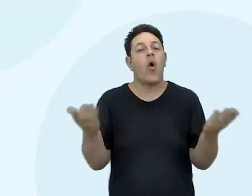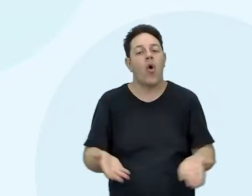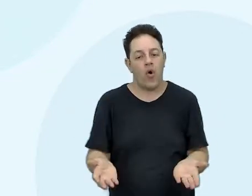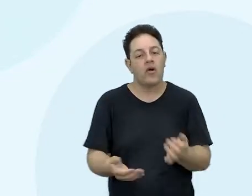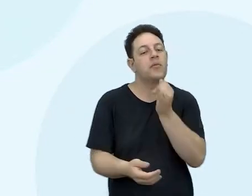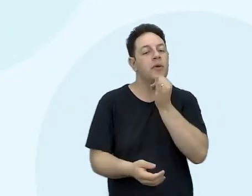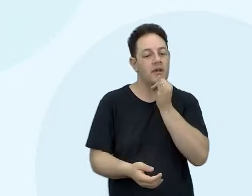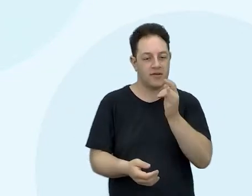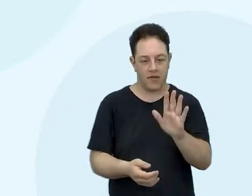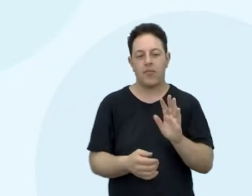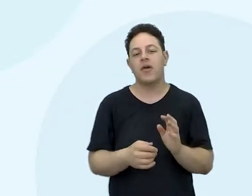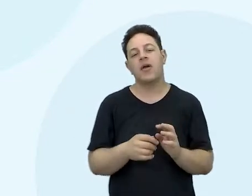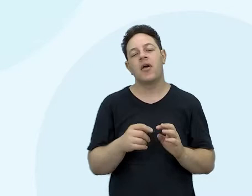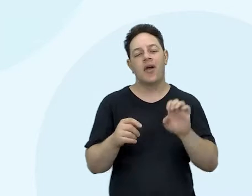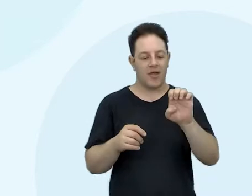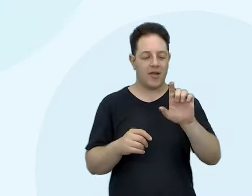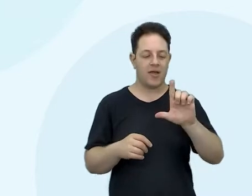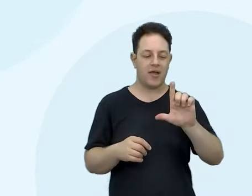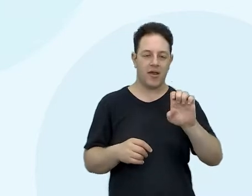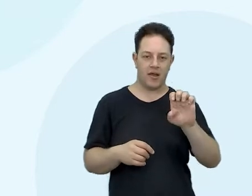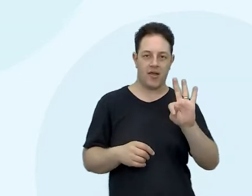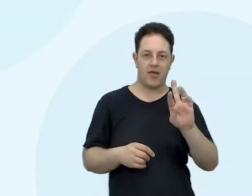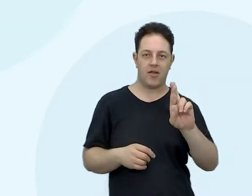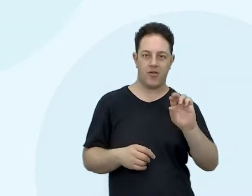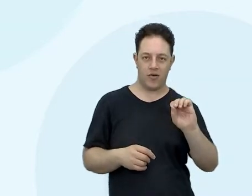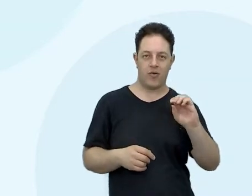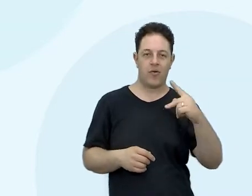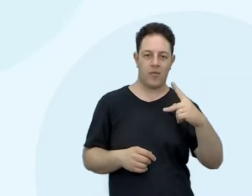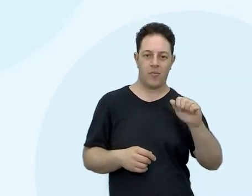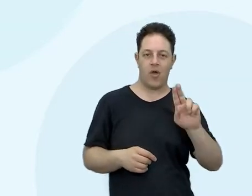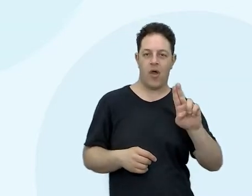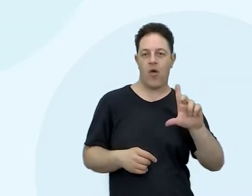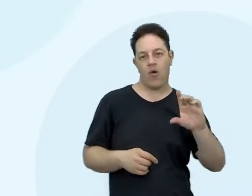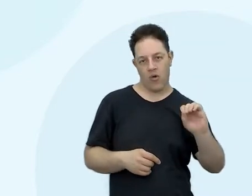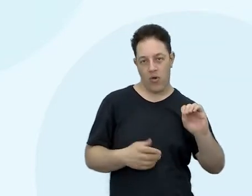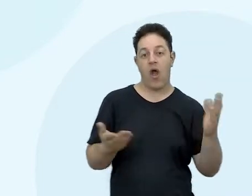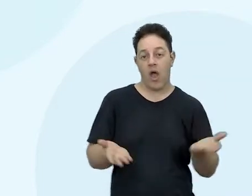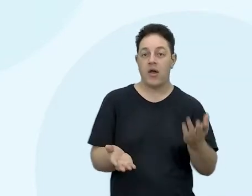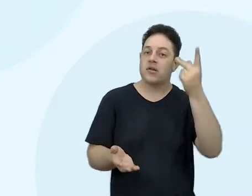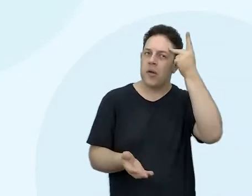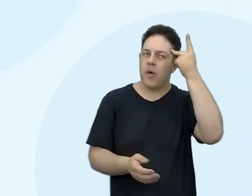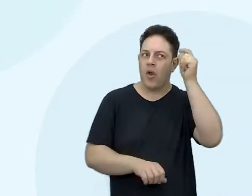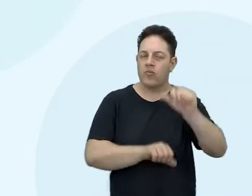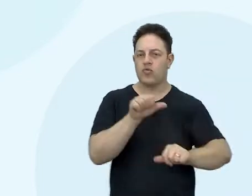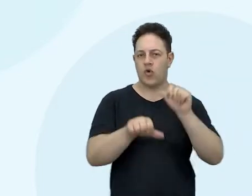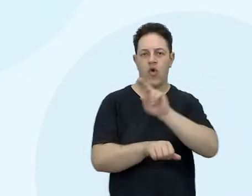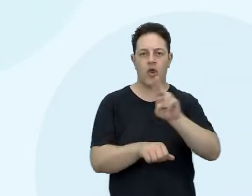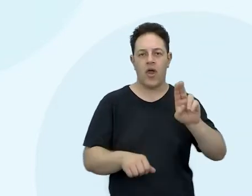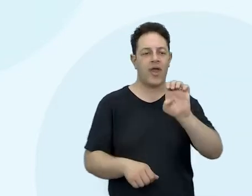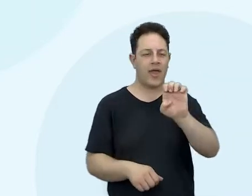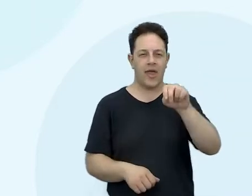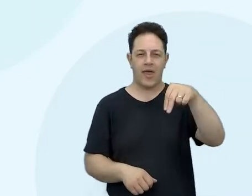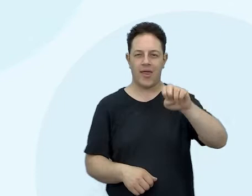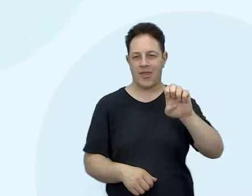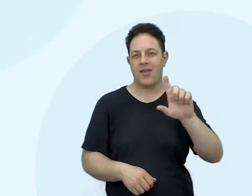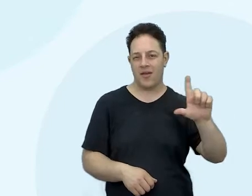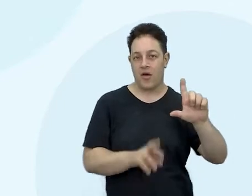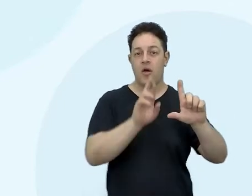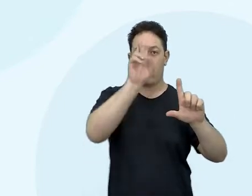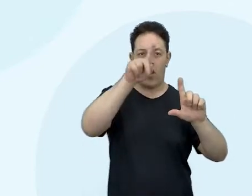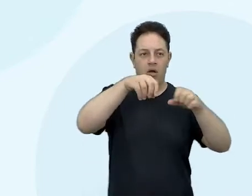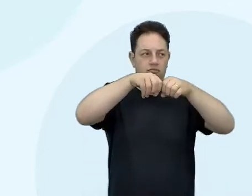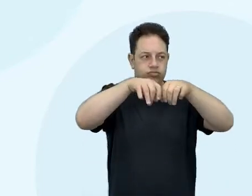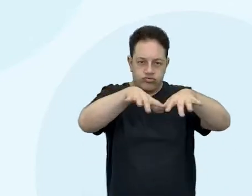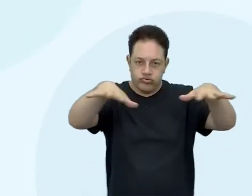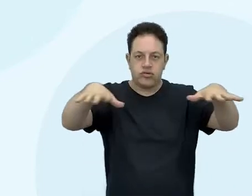como exemplo a concessionária Eletropaulo, que hoje já não é mais Eletropaulo, aqui de São Paulo chama Enel, né? É responsável pela